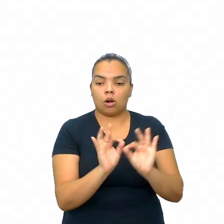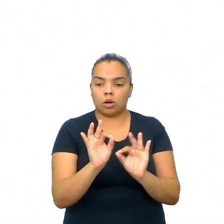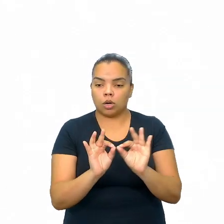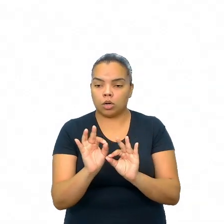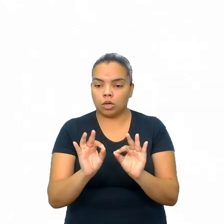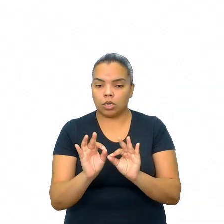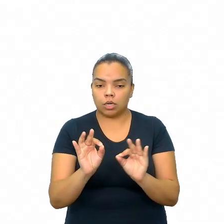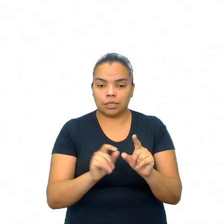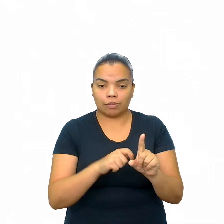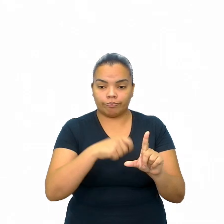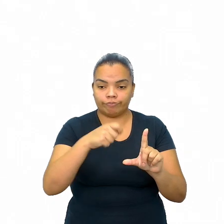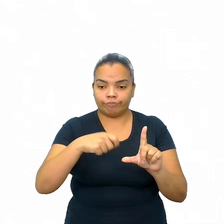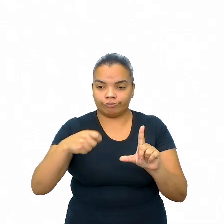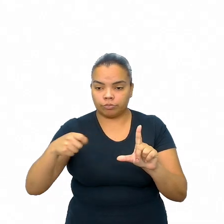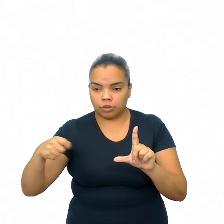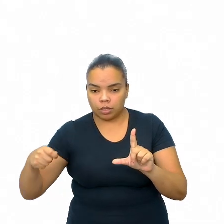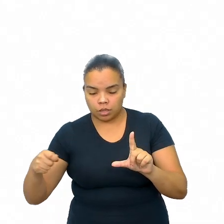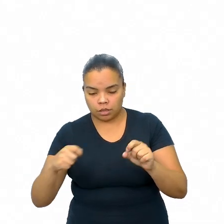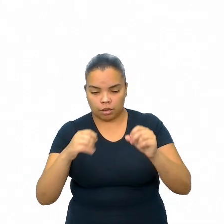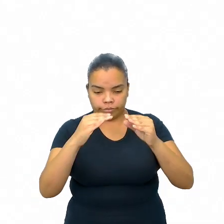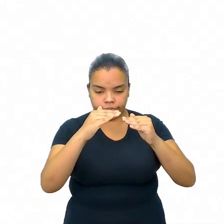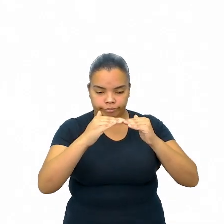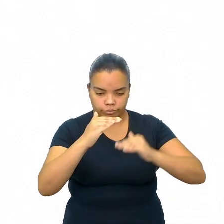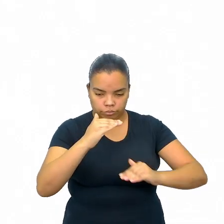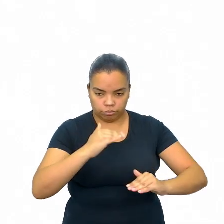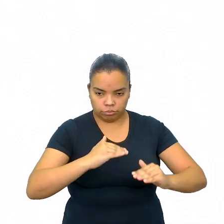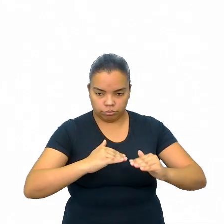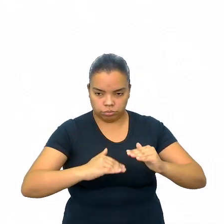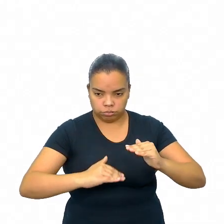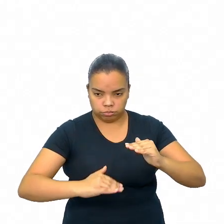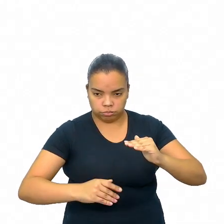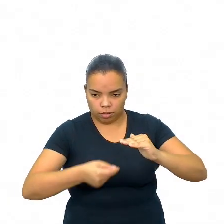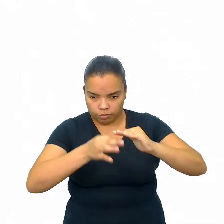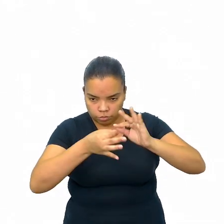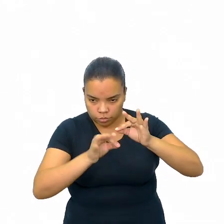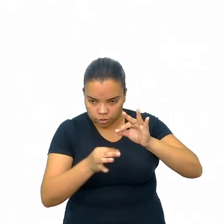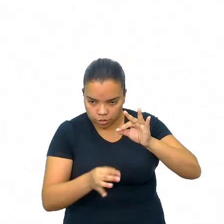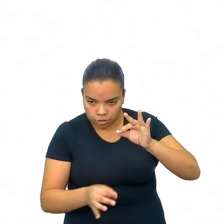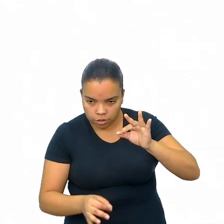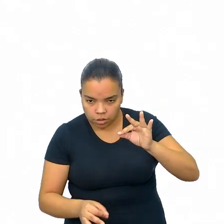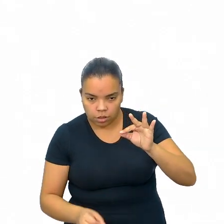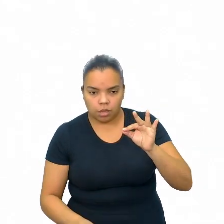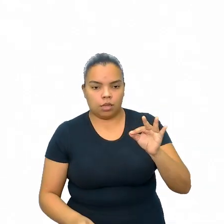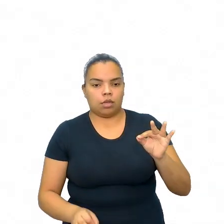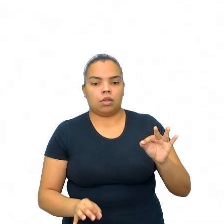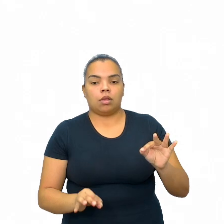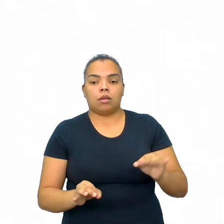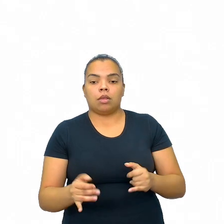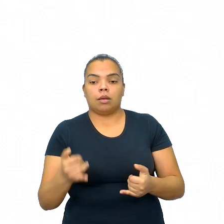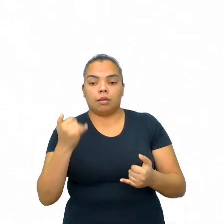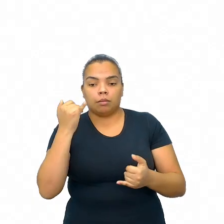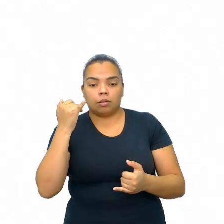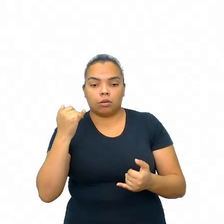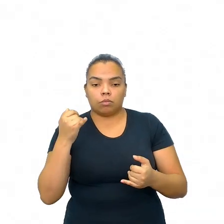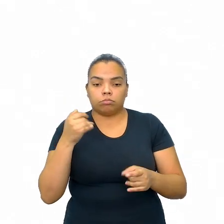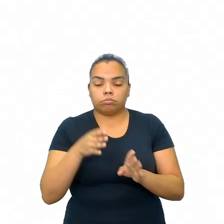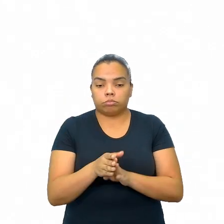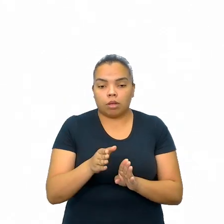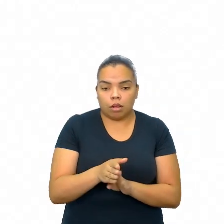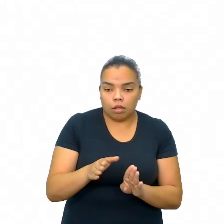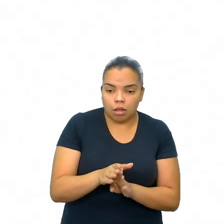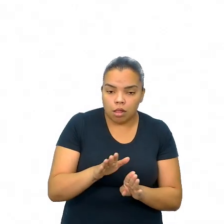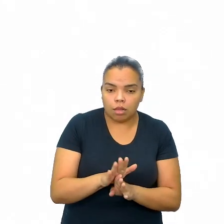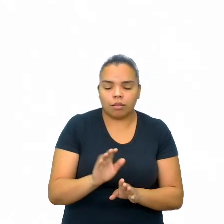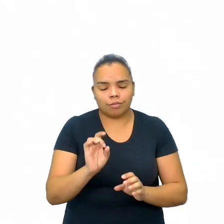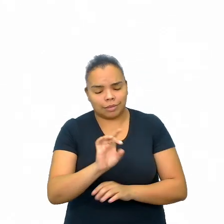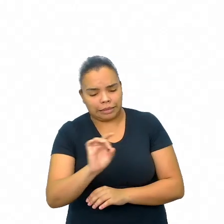com esses dados e planejar atividades de acordo com as hipóteses dos estudantes, considerando os